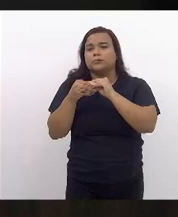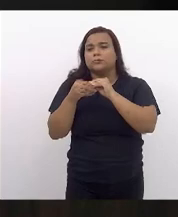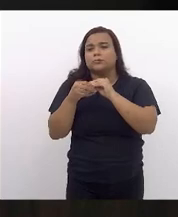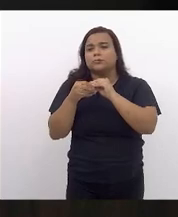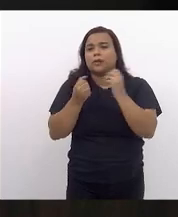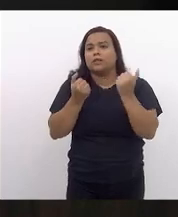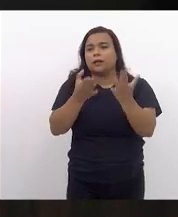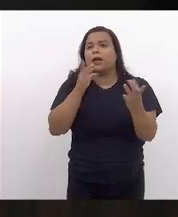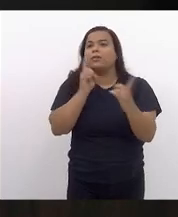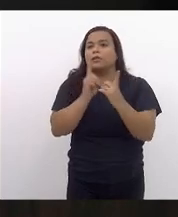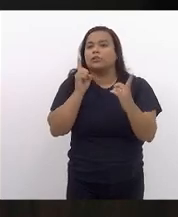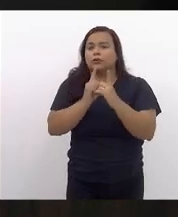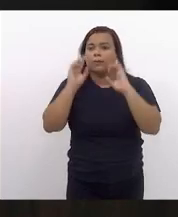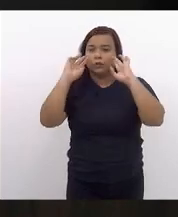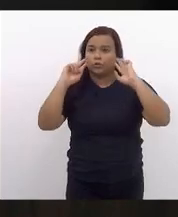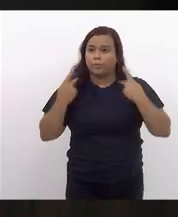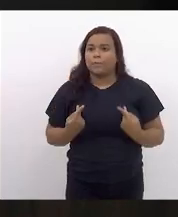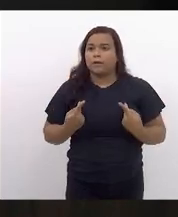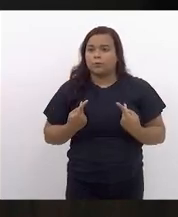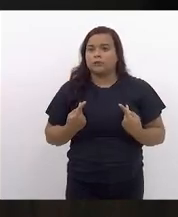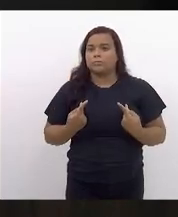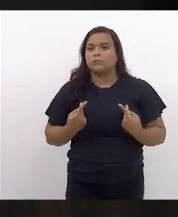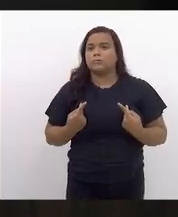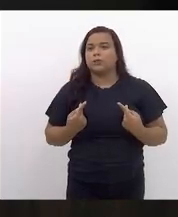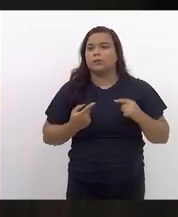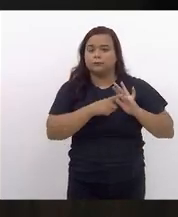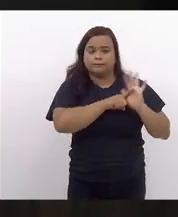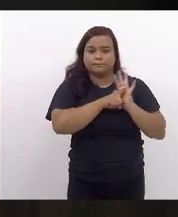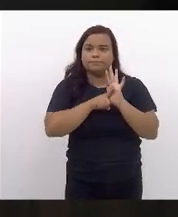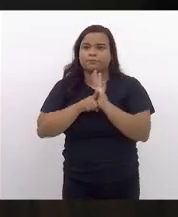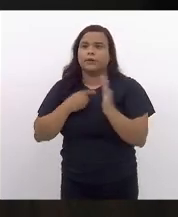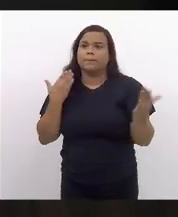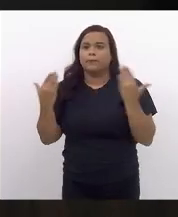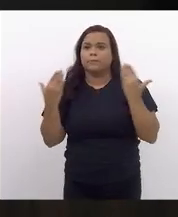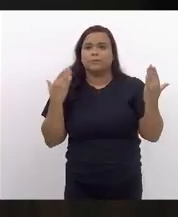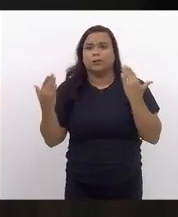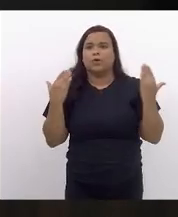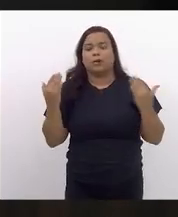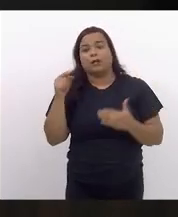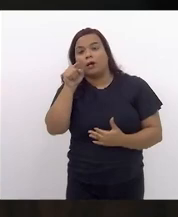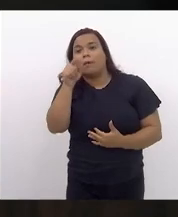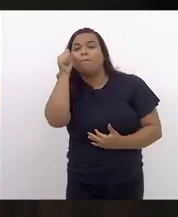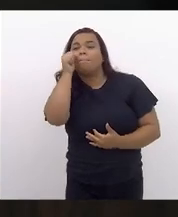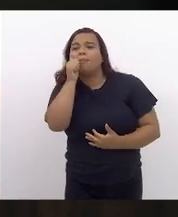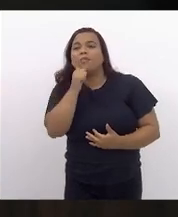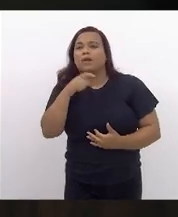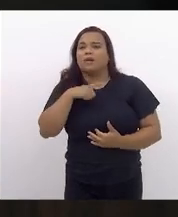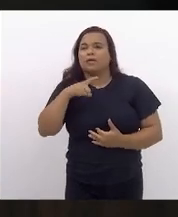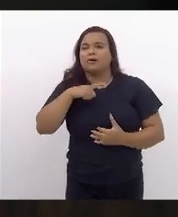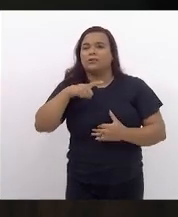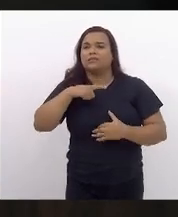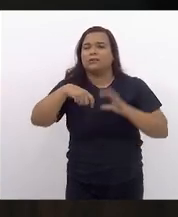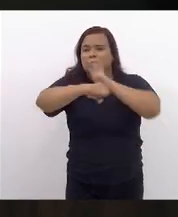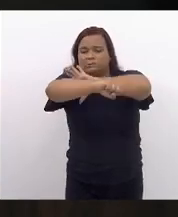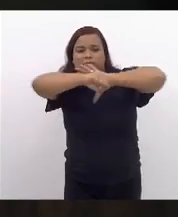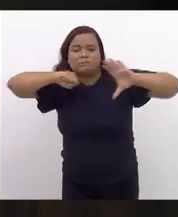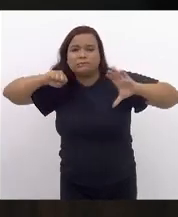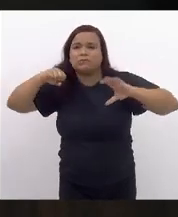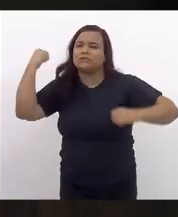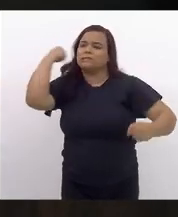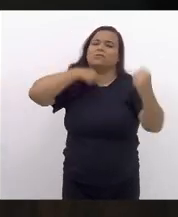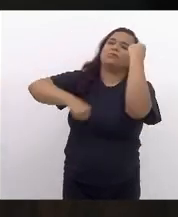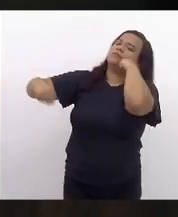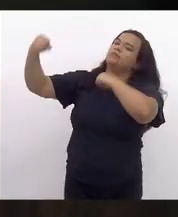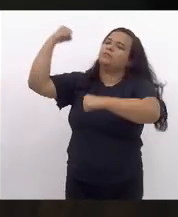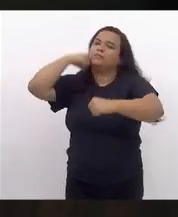atendimento humanizado com triagem feita por psicólogas, mulheres vítimas de violência doméstica e ou sexual nas delegacias